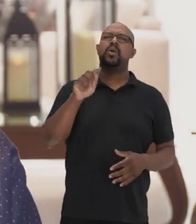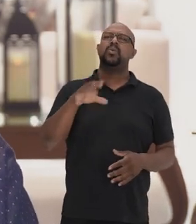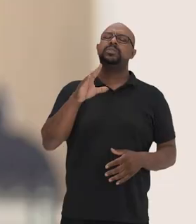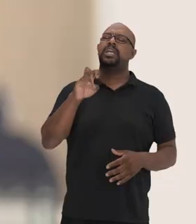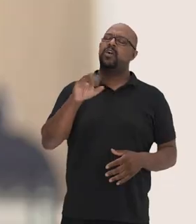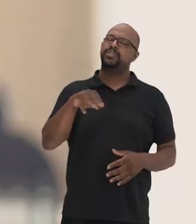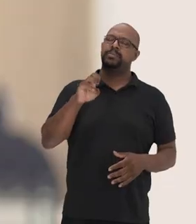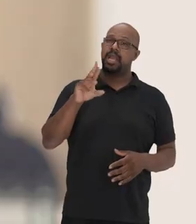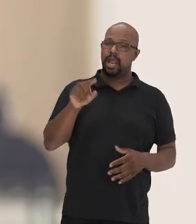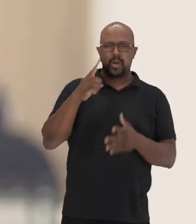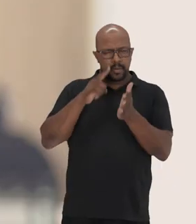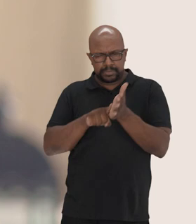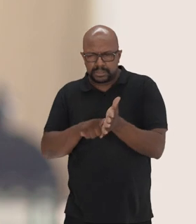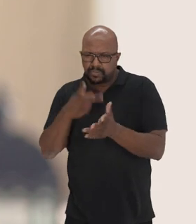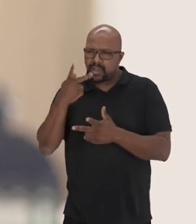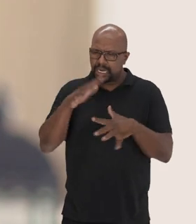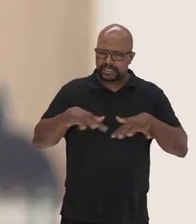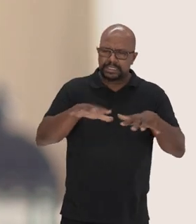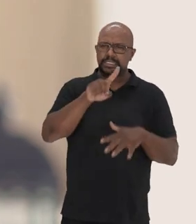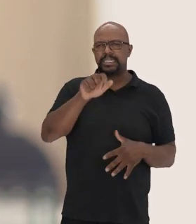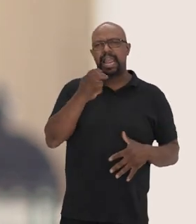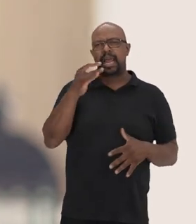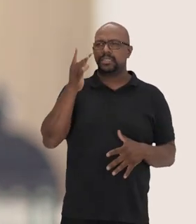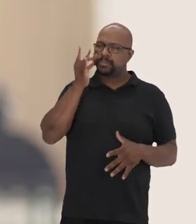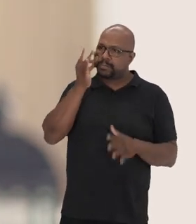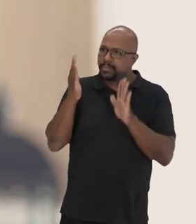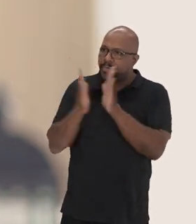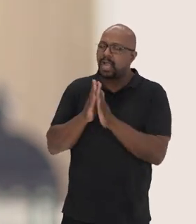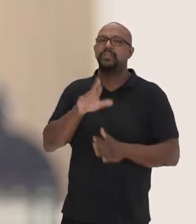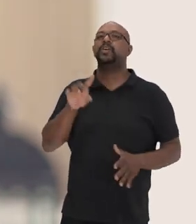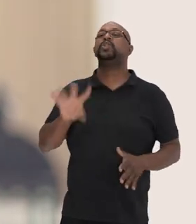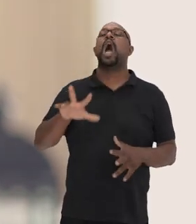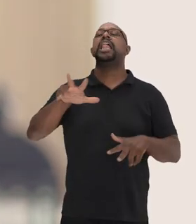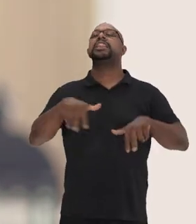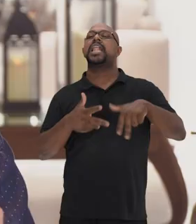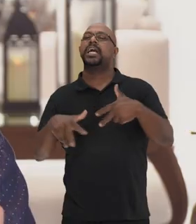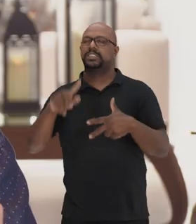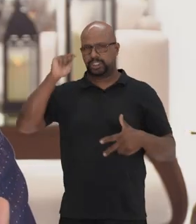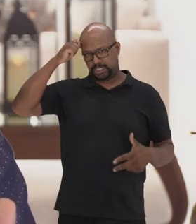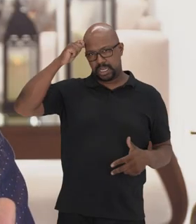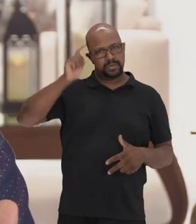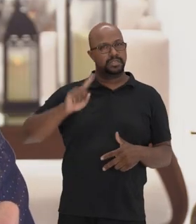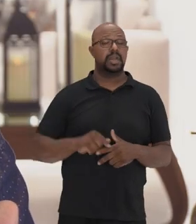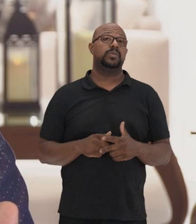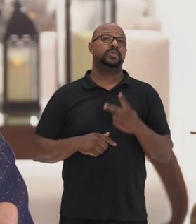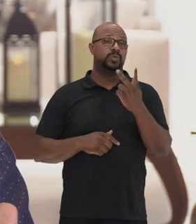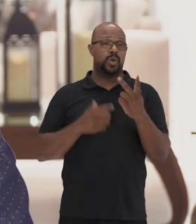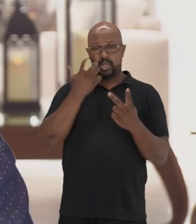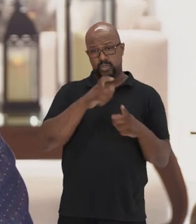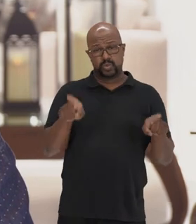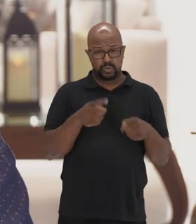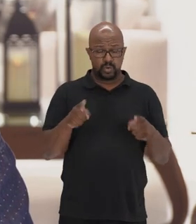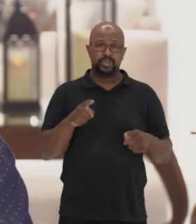Melo o pesquisador revela que a cena que Zacarias prese não foi somente uma dança de negro dois dos músicos